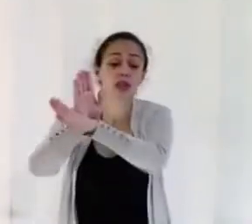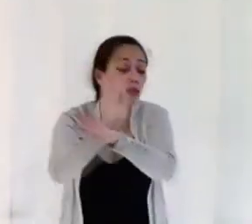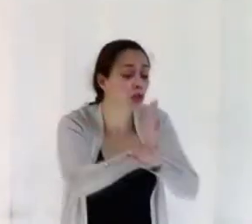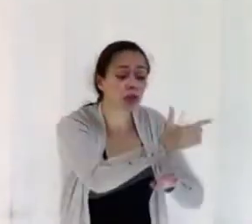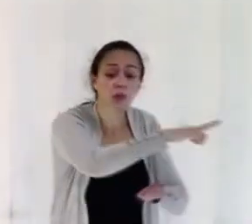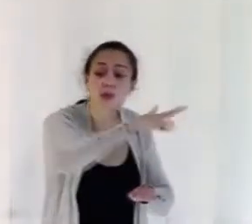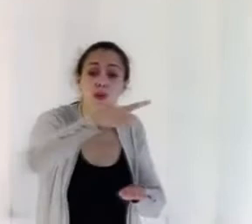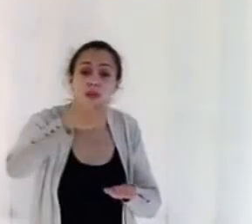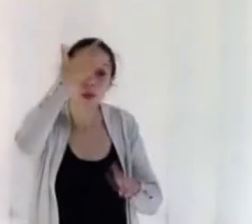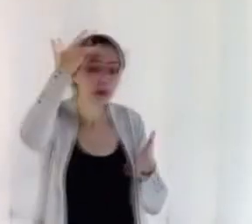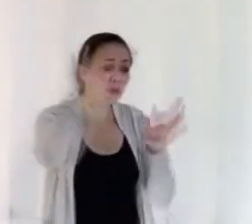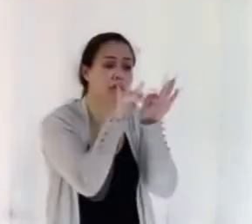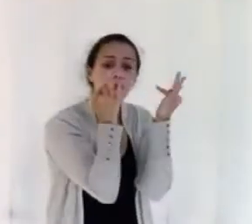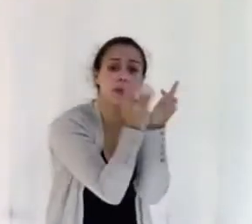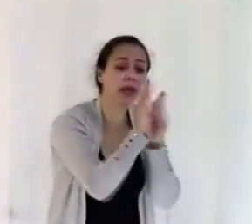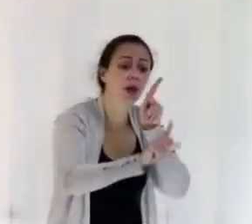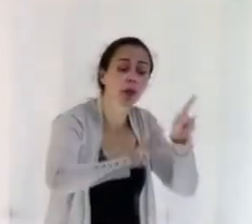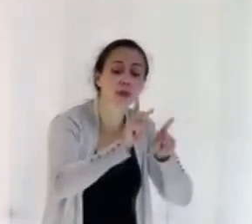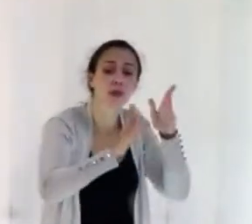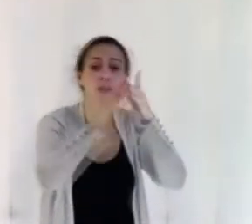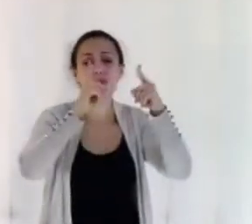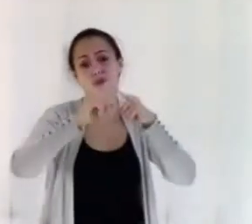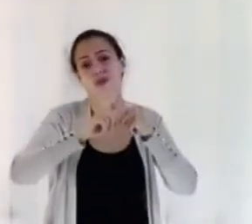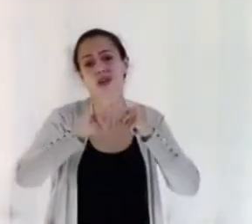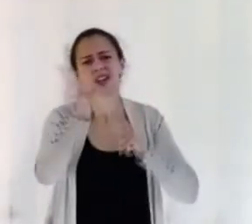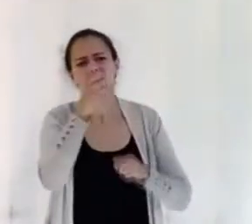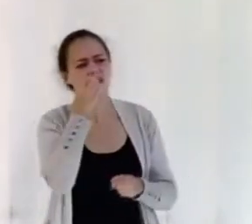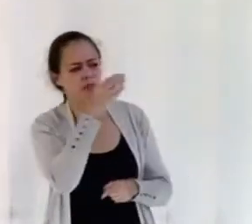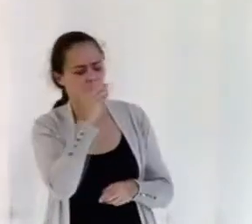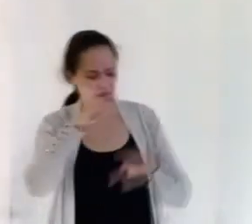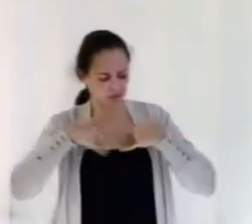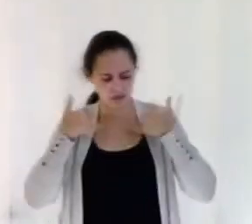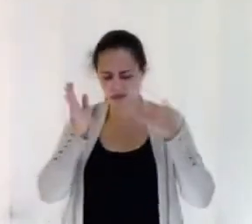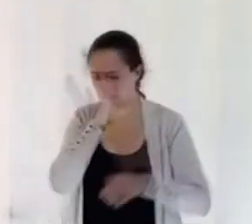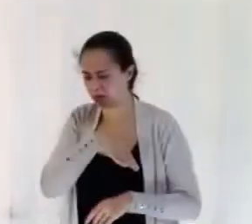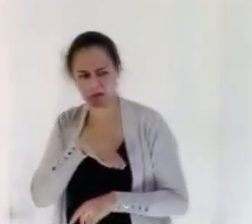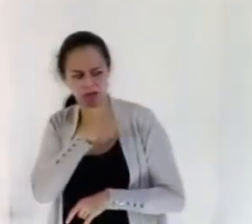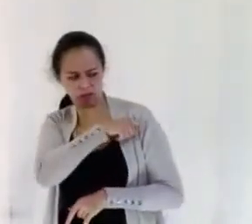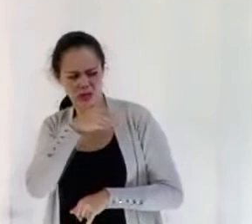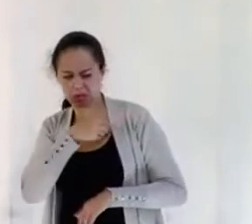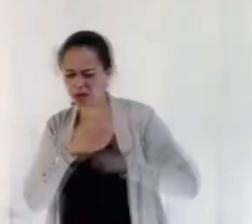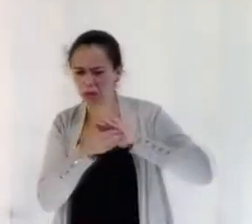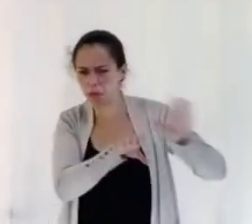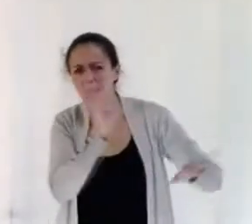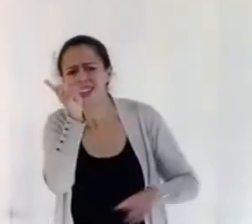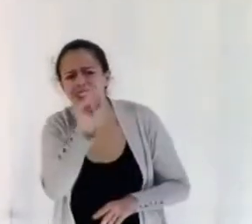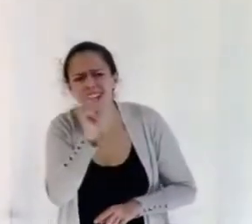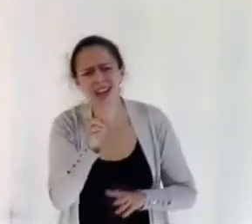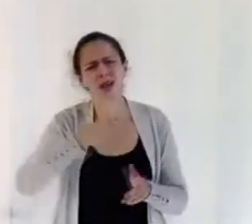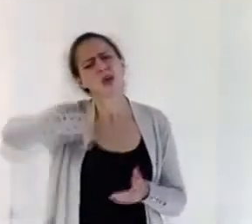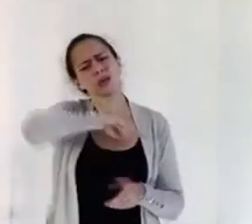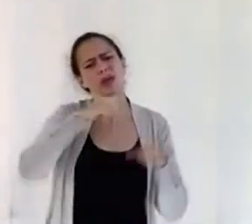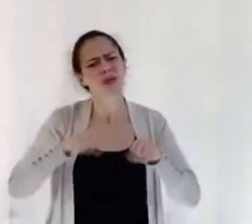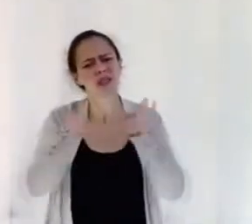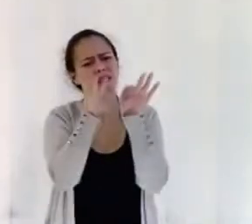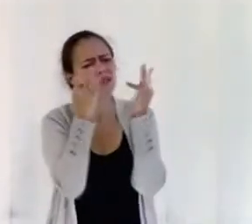do bem e a mútua cooperação, pois com tais sacrifícios Deus se compraz. Ou seja, ajudar ao próximo